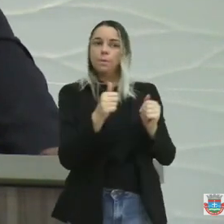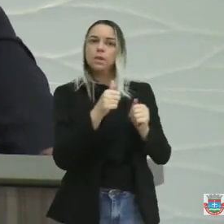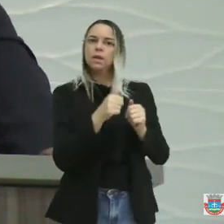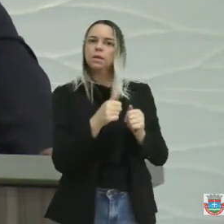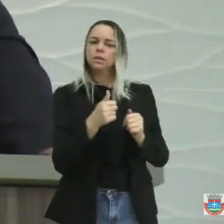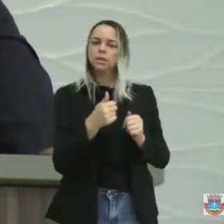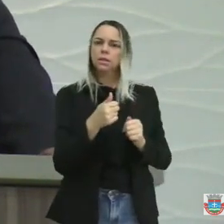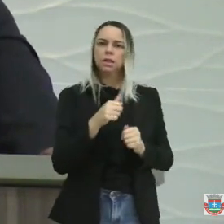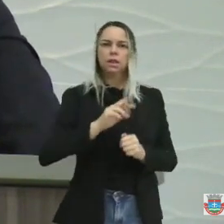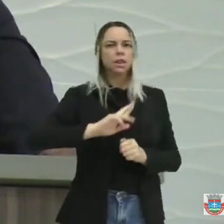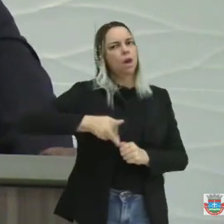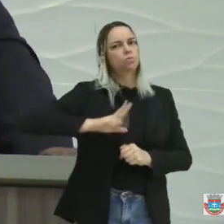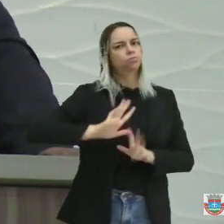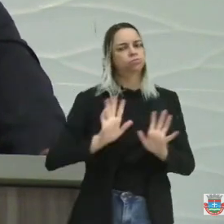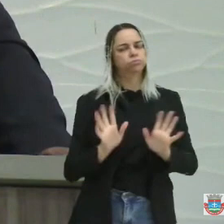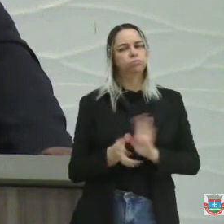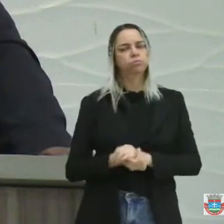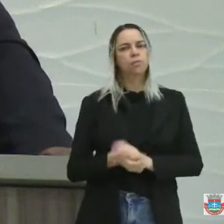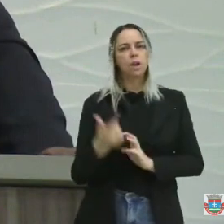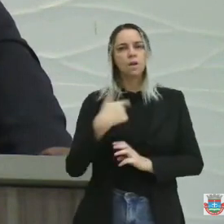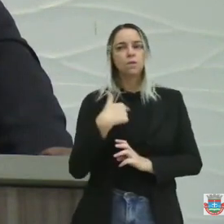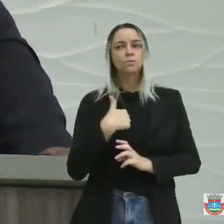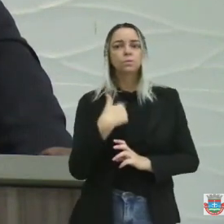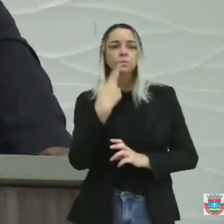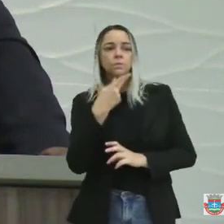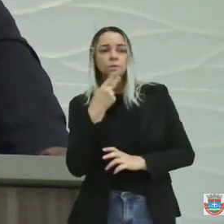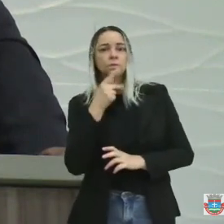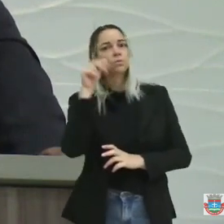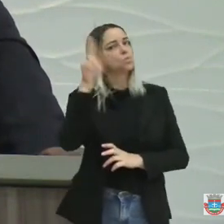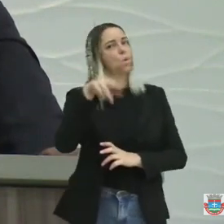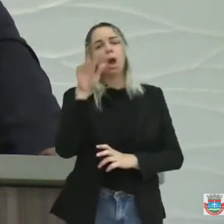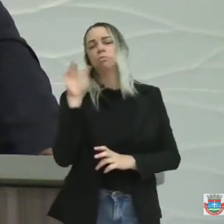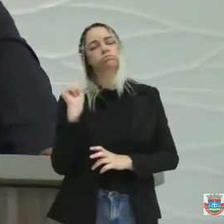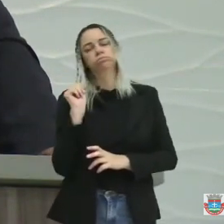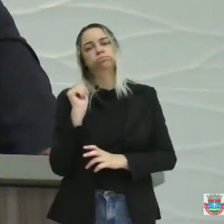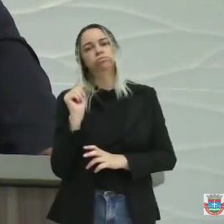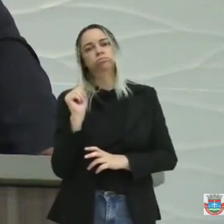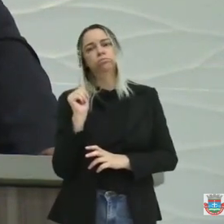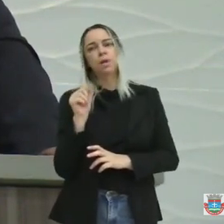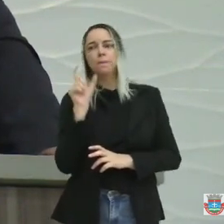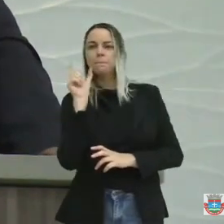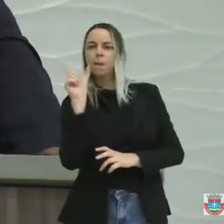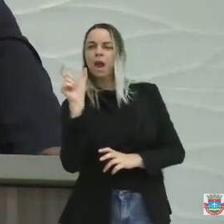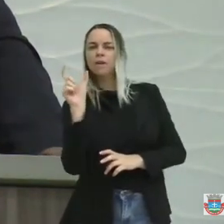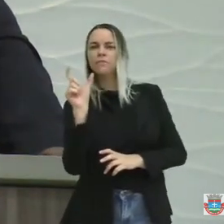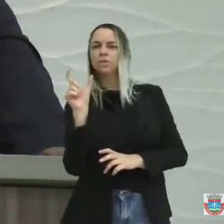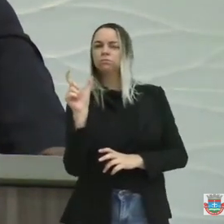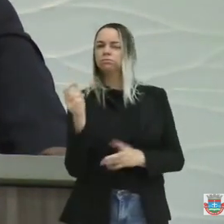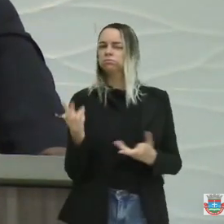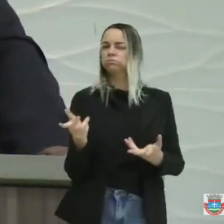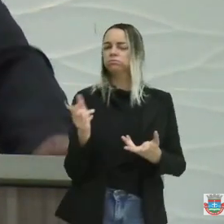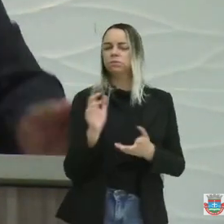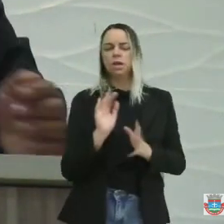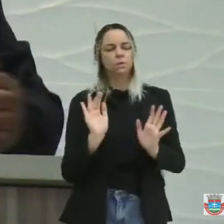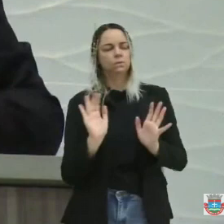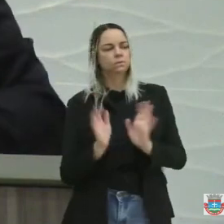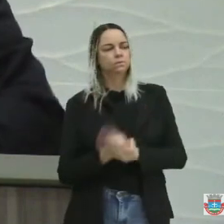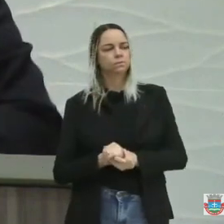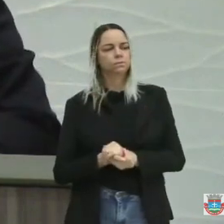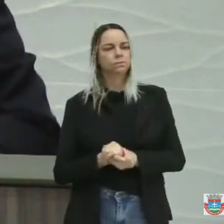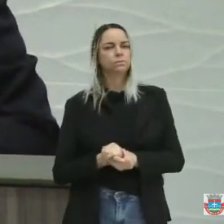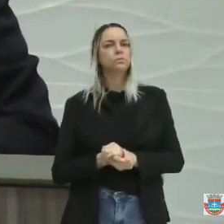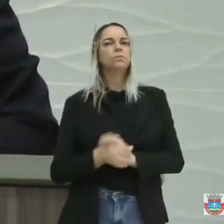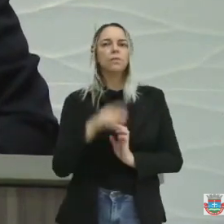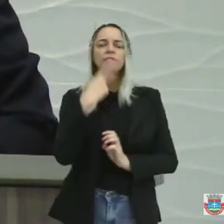Não. Eu nunca disse, eu nunca falei essa palavra. Eu falei que o serviço tinha que